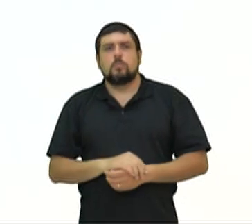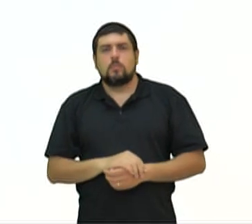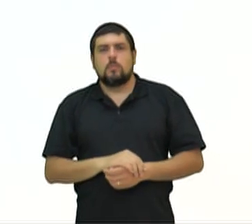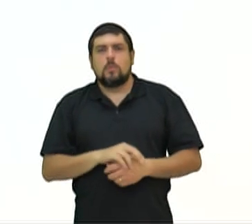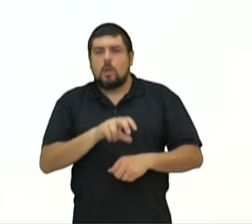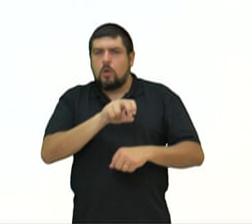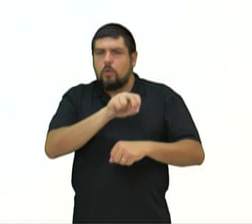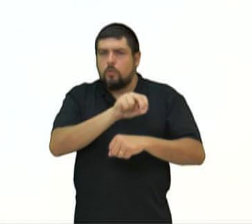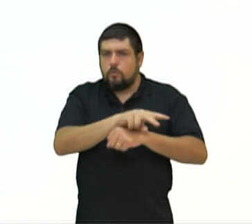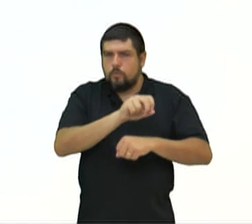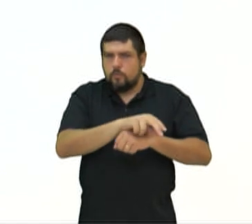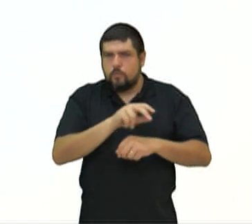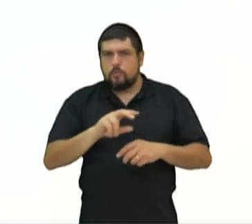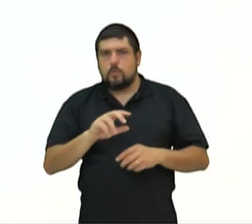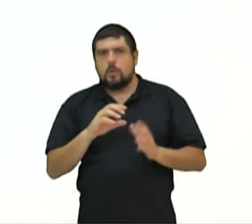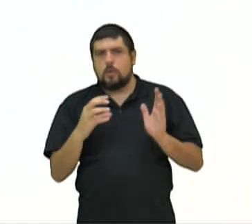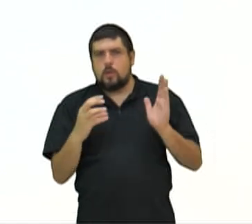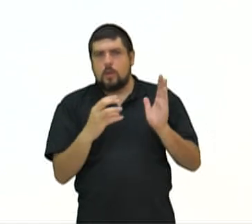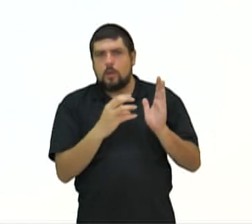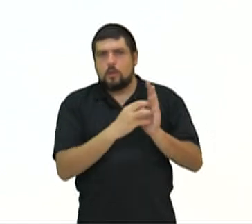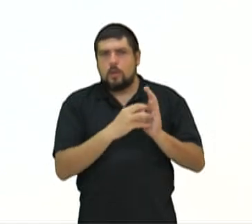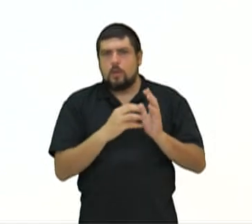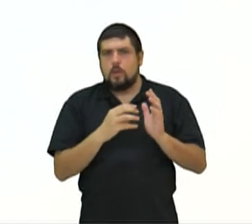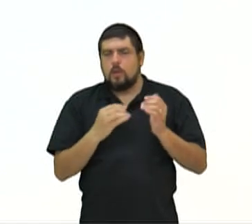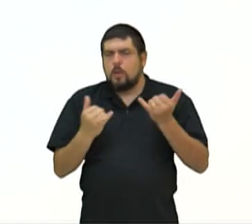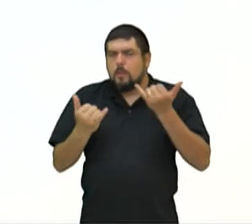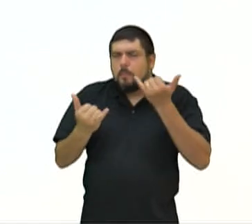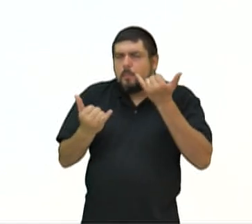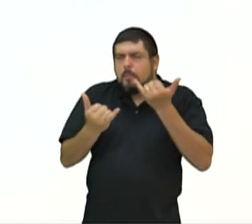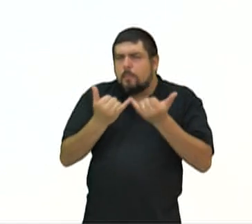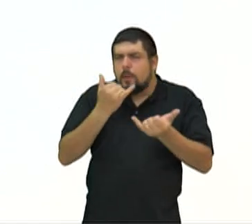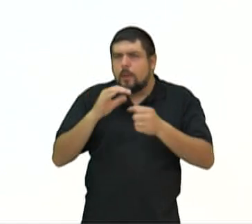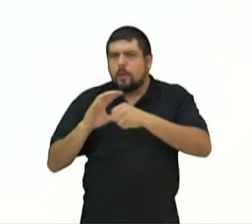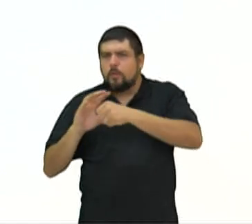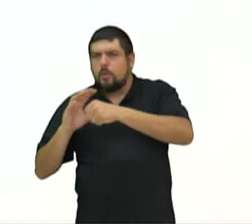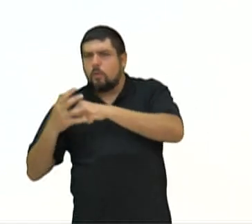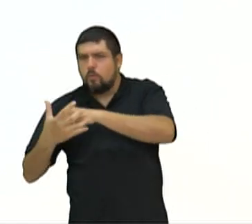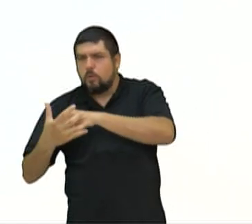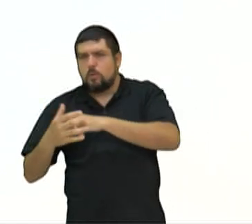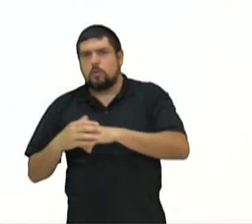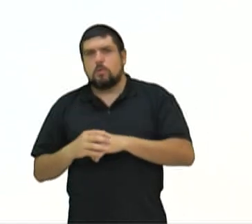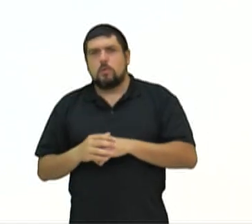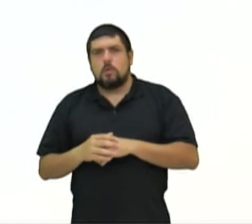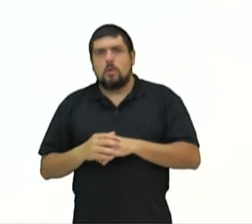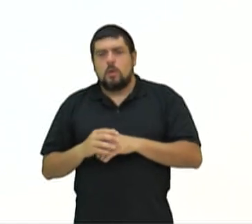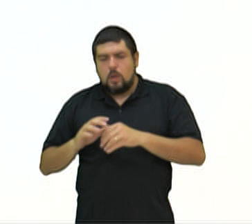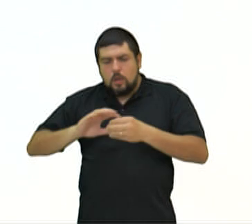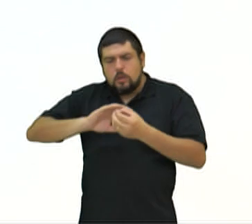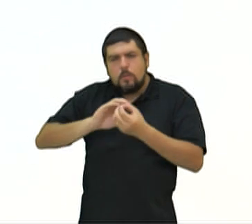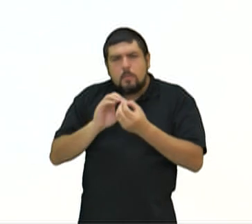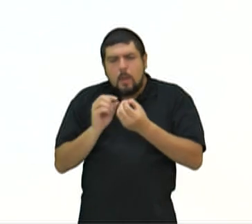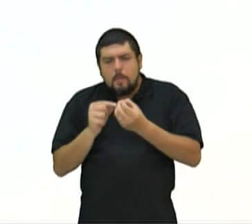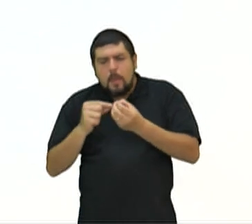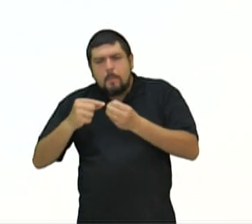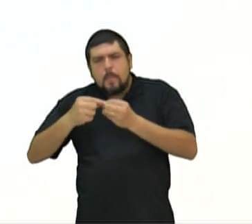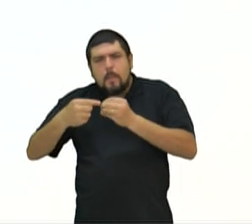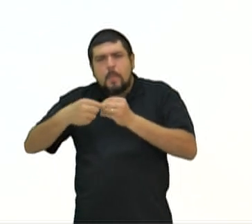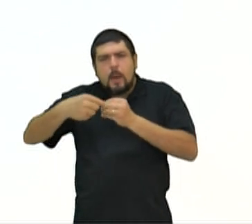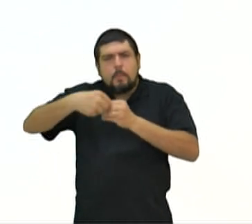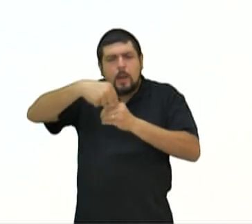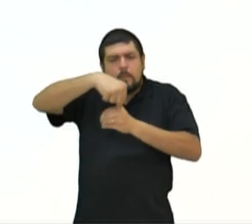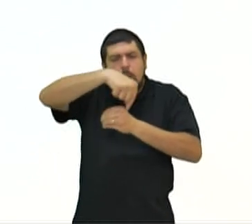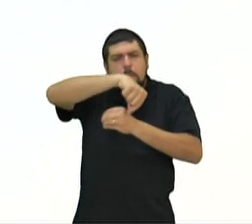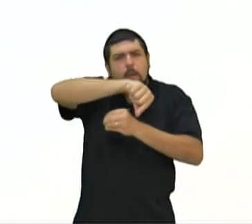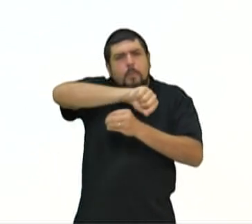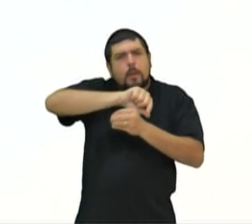semelhante, analisando ele por fora, ao coronavírus. Ele é todo cheio de proteínas, tipo uns espinhozinhos em volta